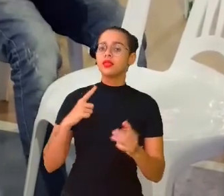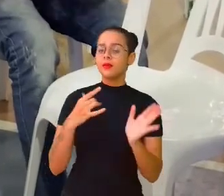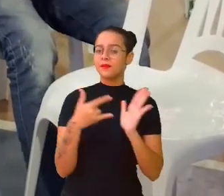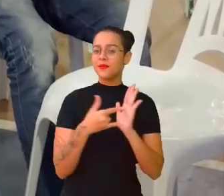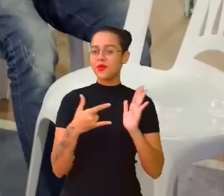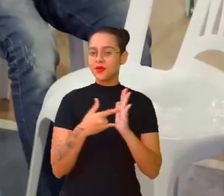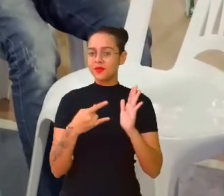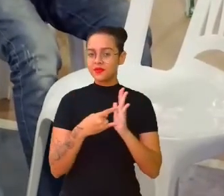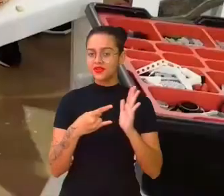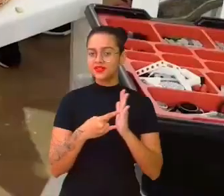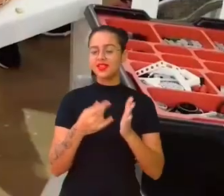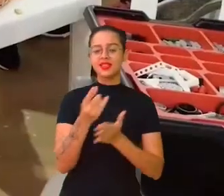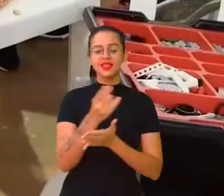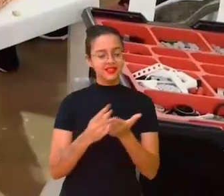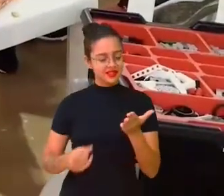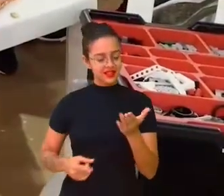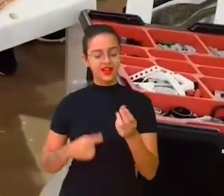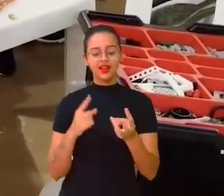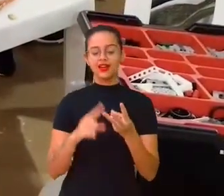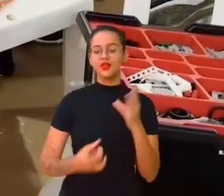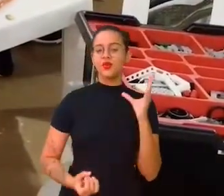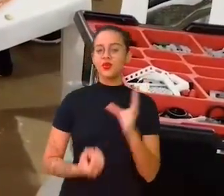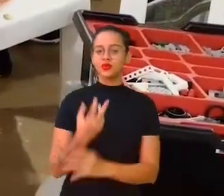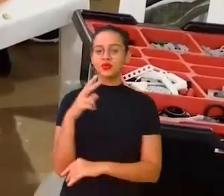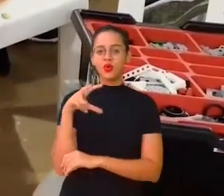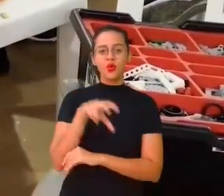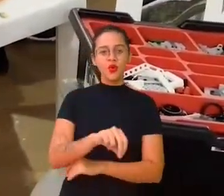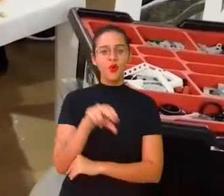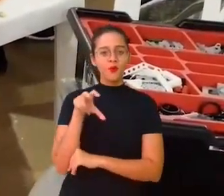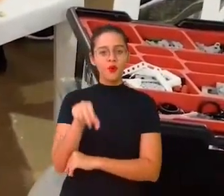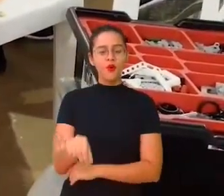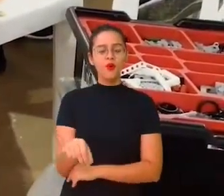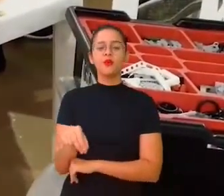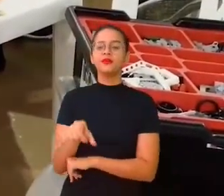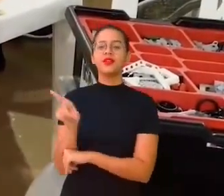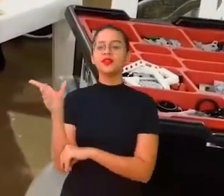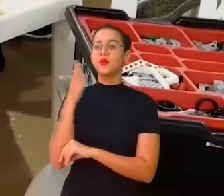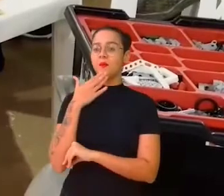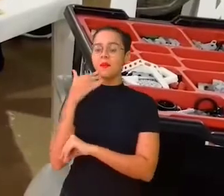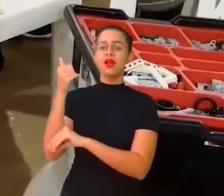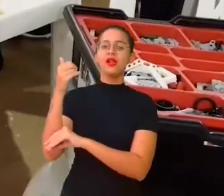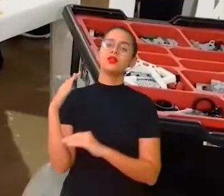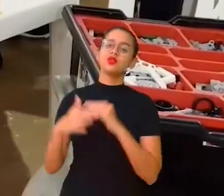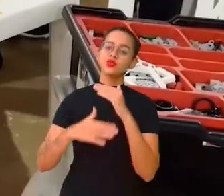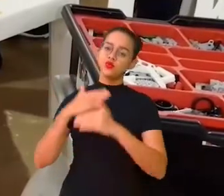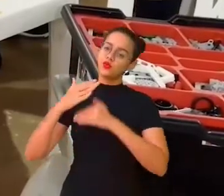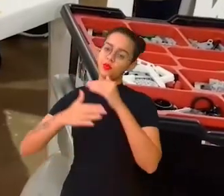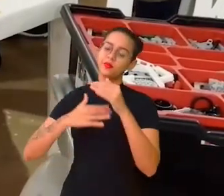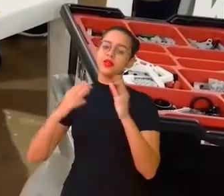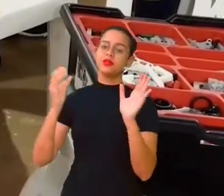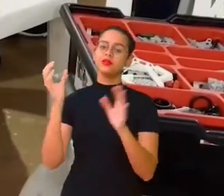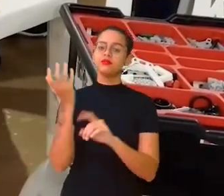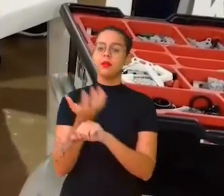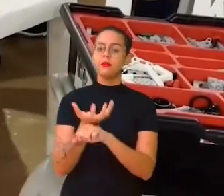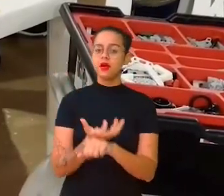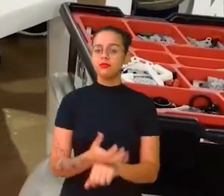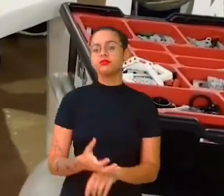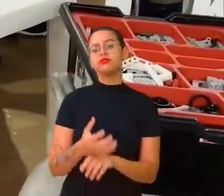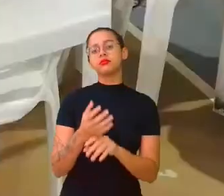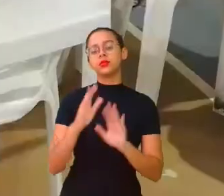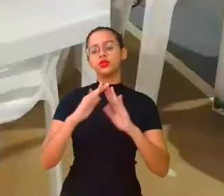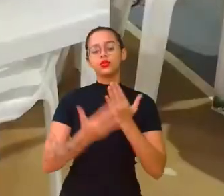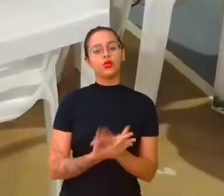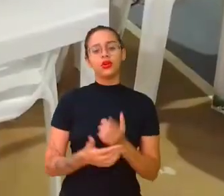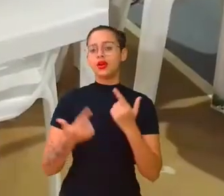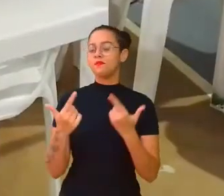programação, design, construção de robôs, para que isso melhore o desenvolvimento nas disciplinas escolares,